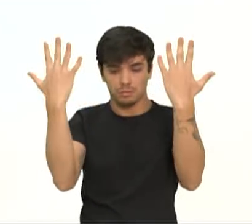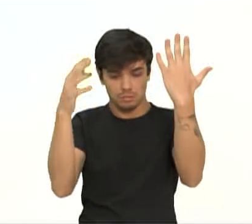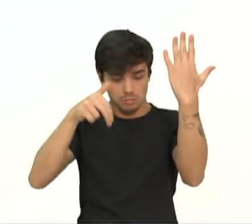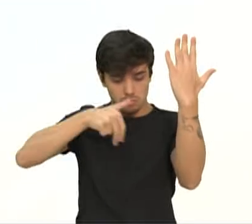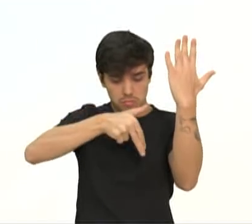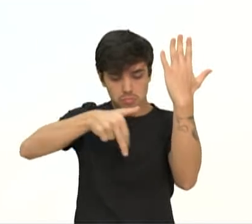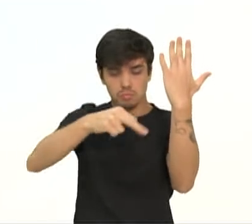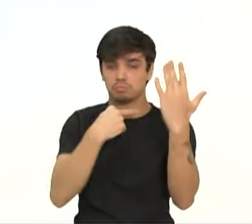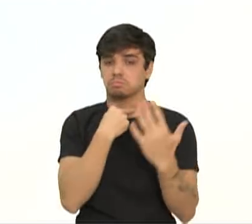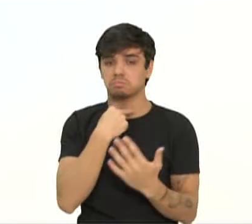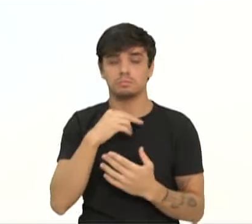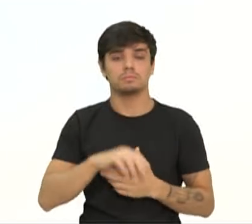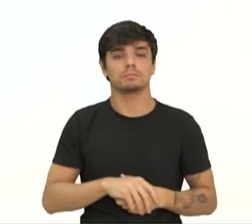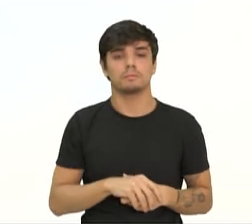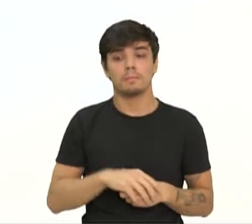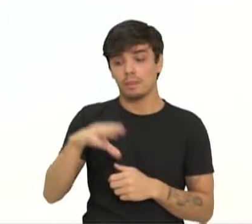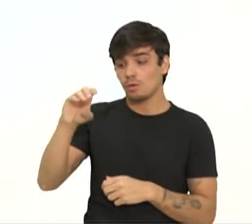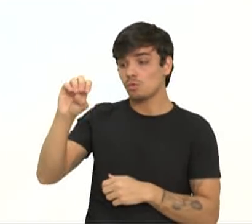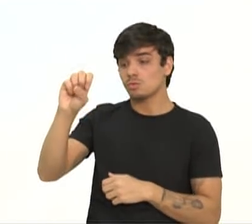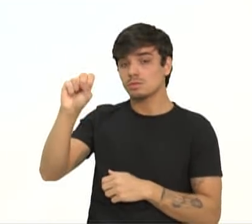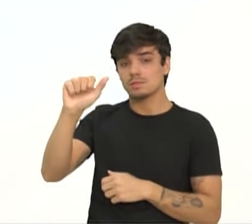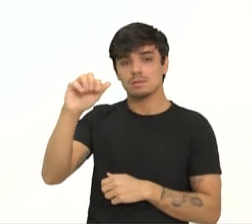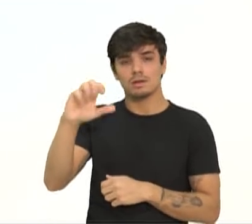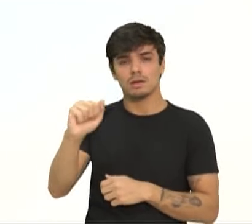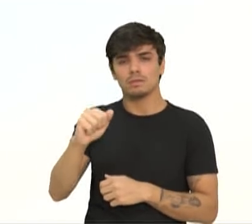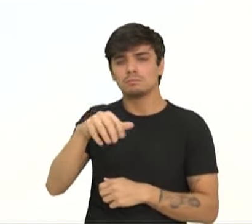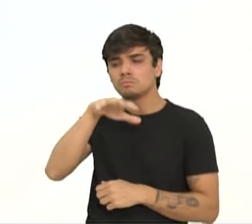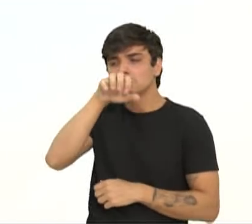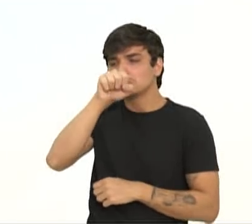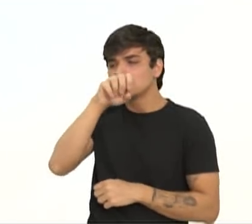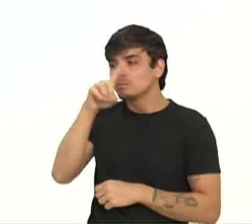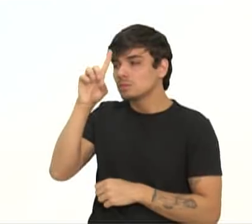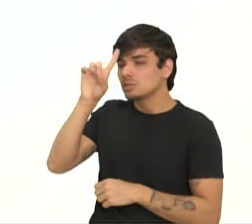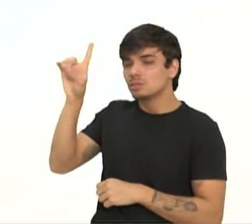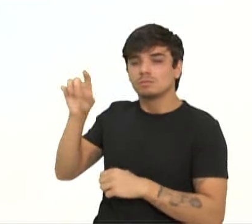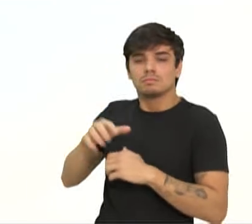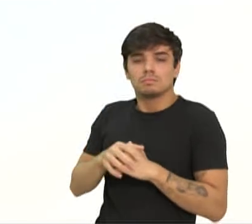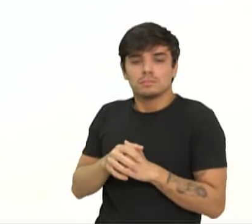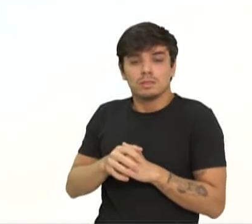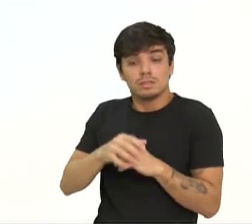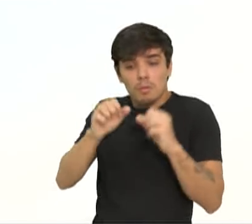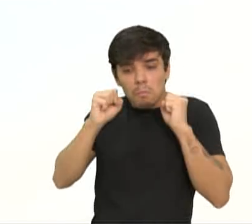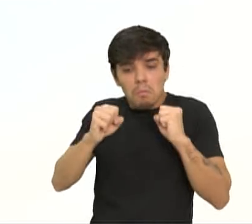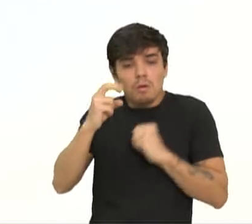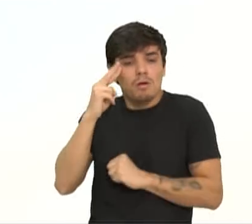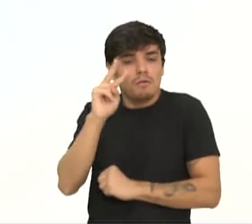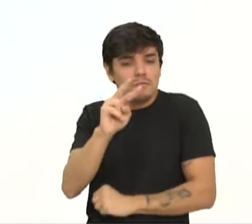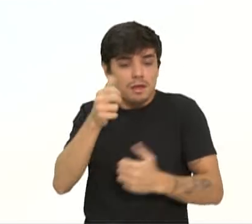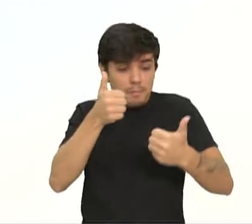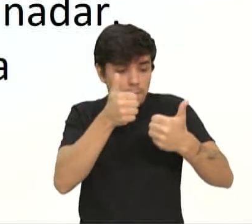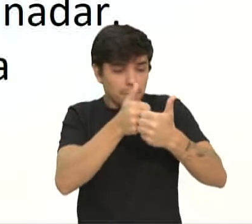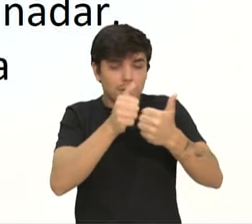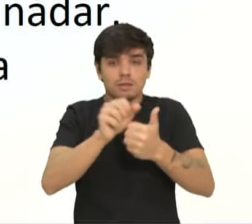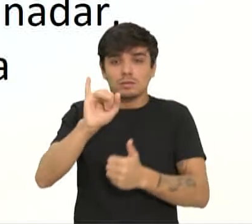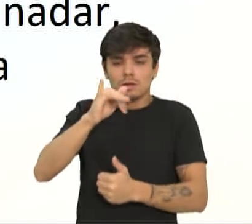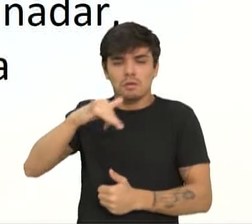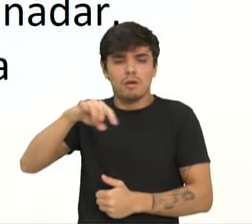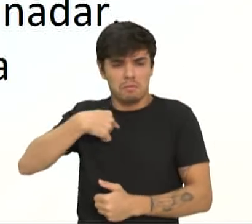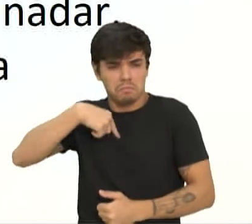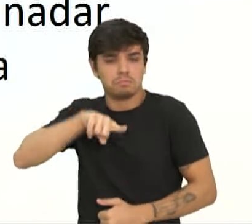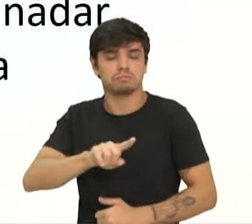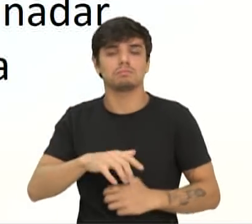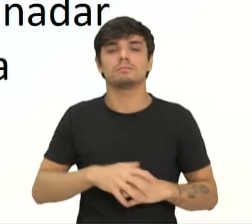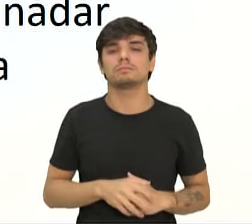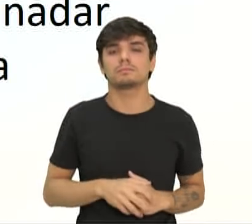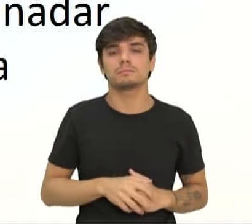Oscar suspirava e dizia: se algum dia eu puder ver a ilha de perto, vou mesmo.